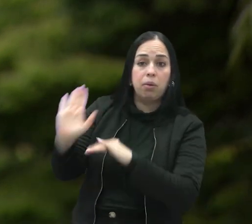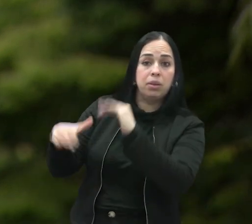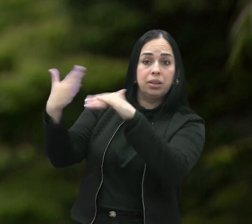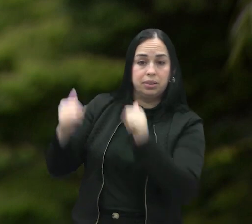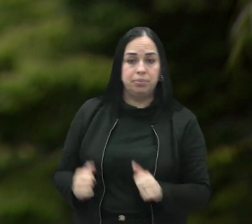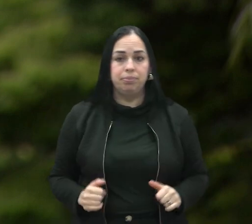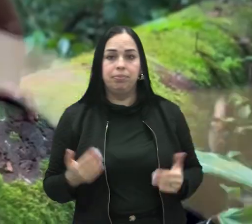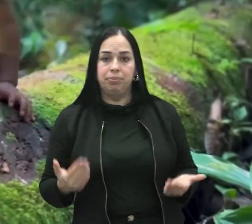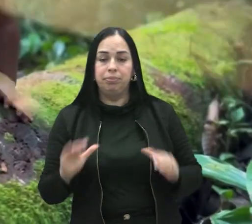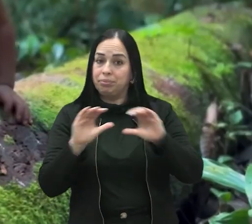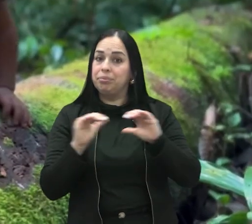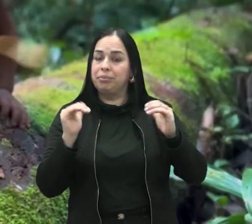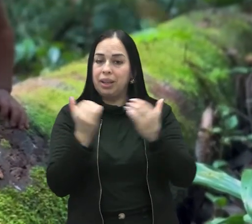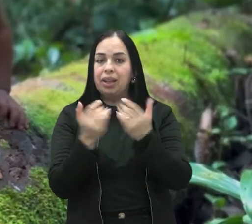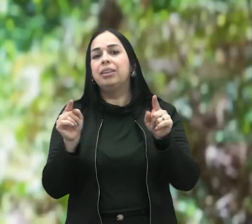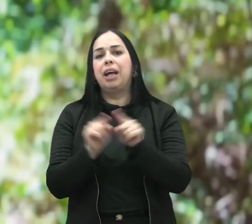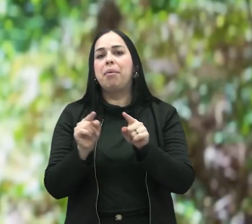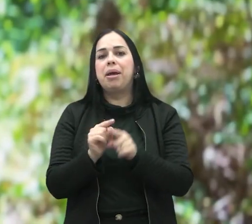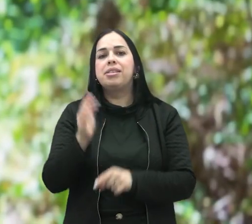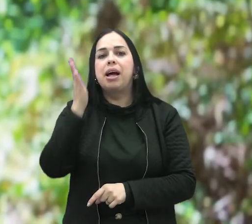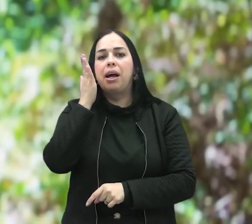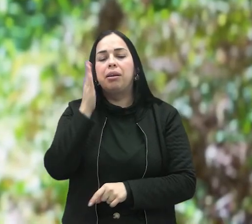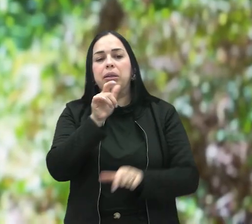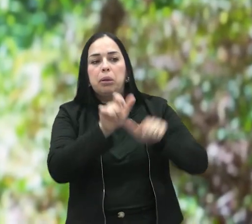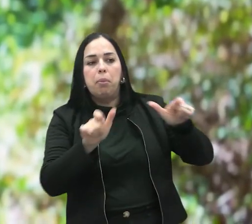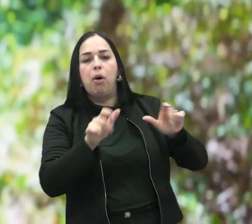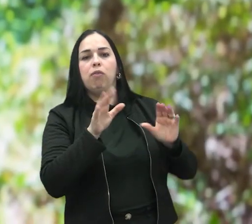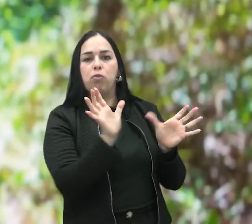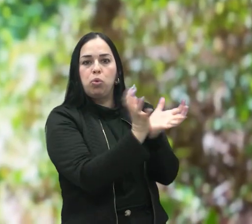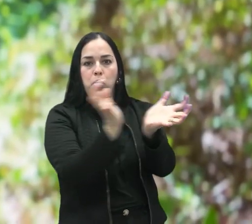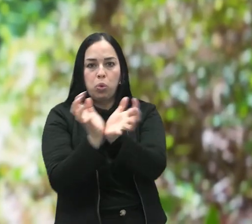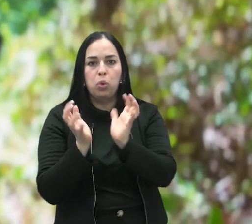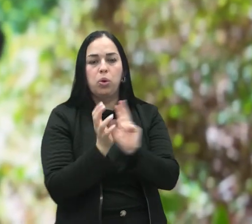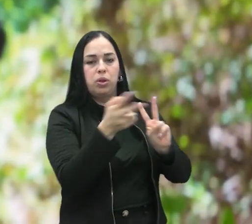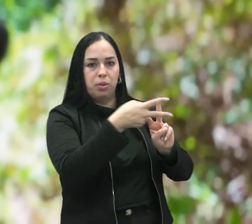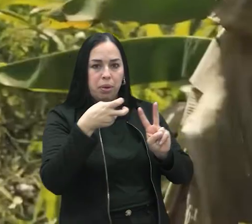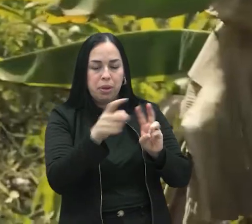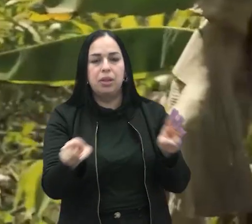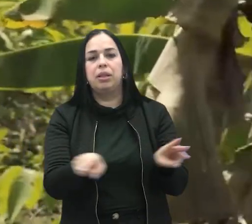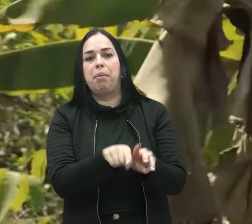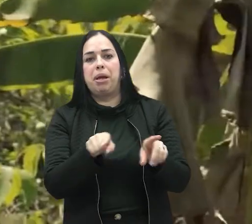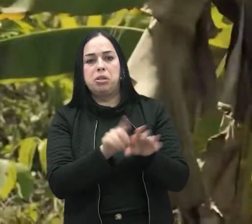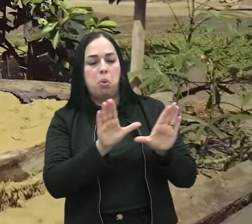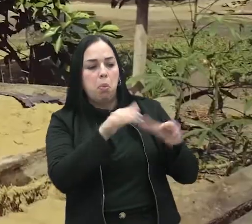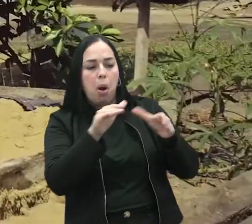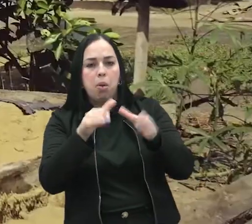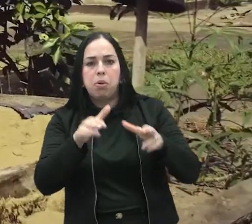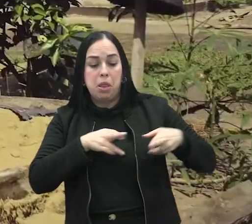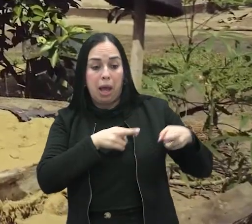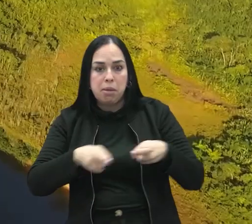em desenvolvimento. A conferência também defende os saberes de povos indígenas, quilombolas